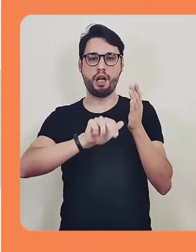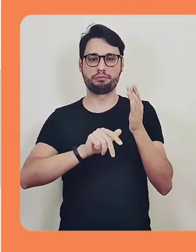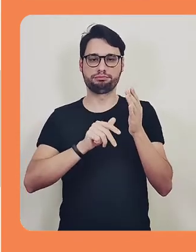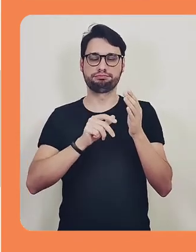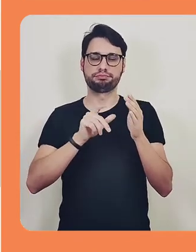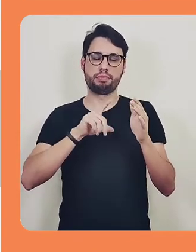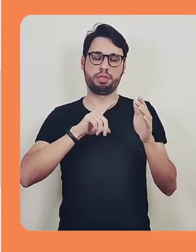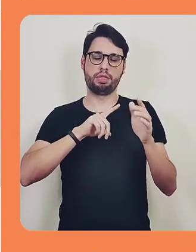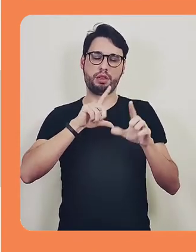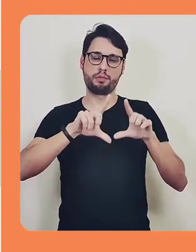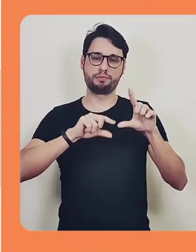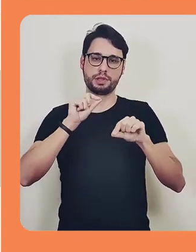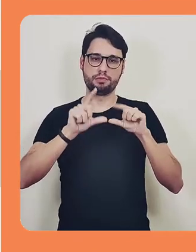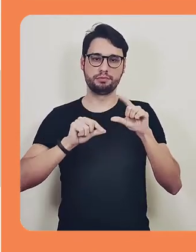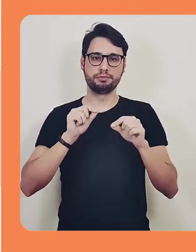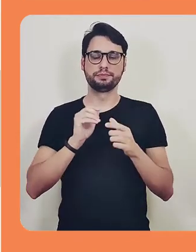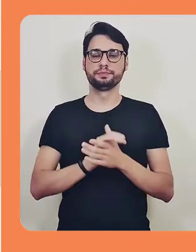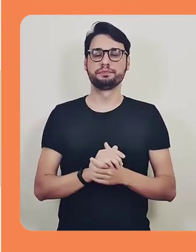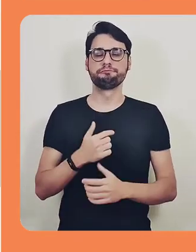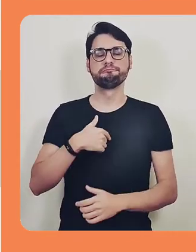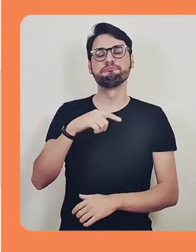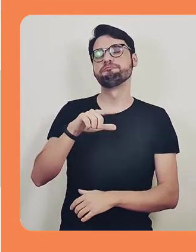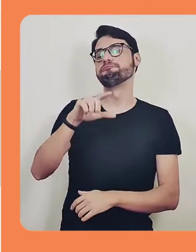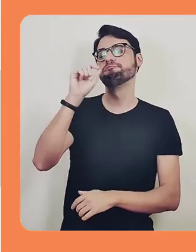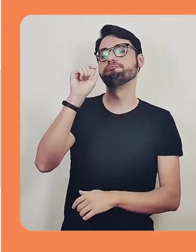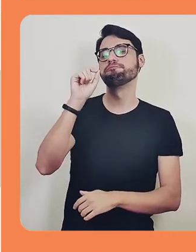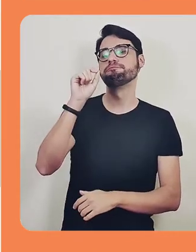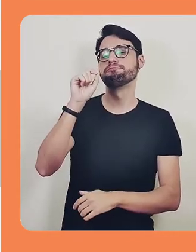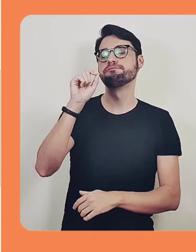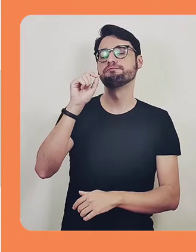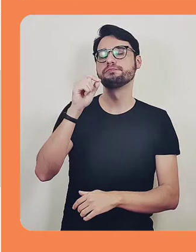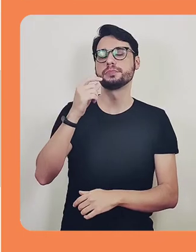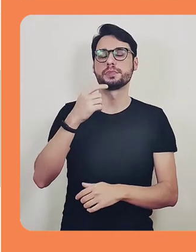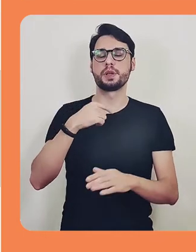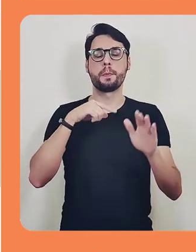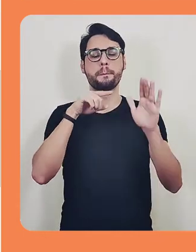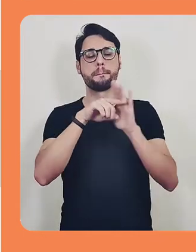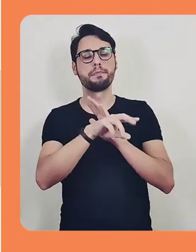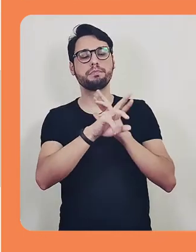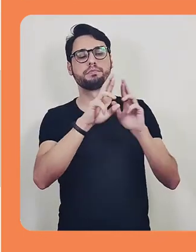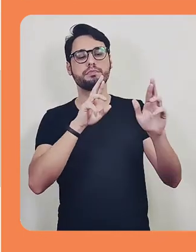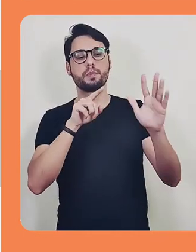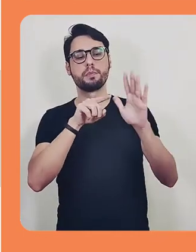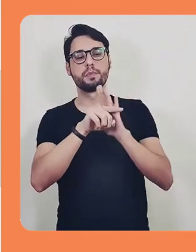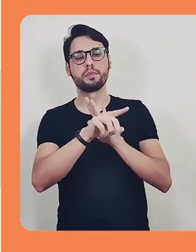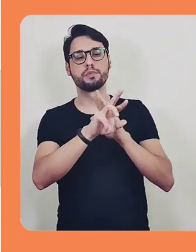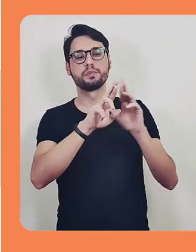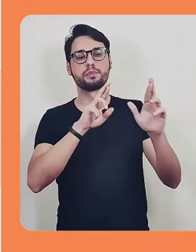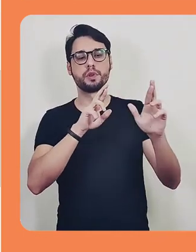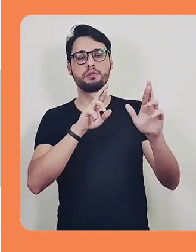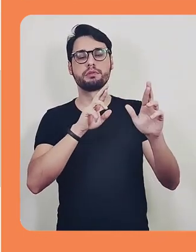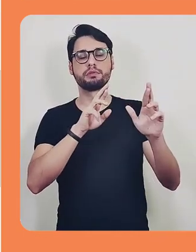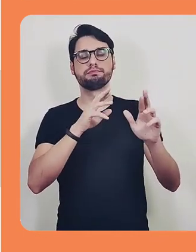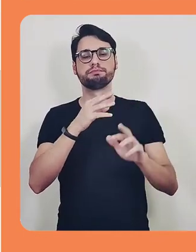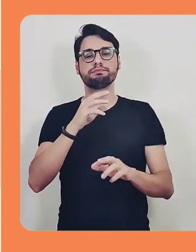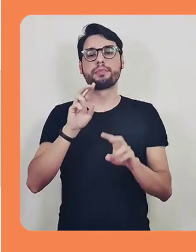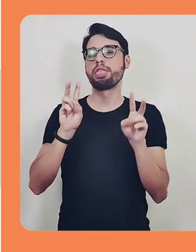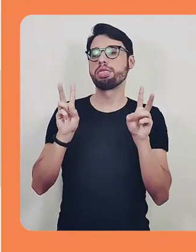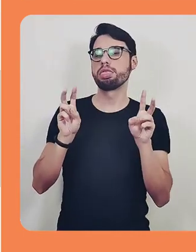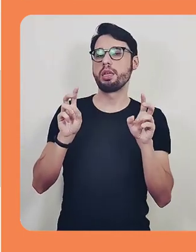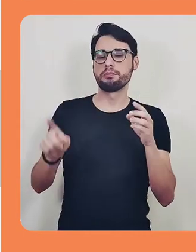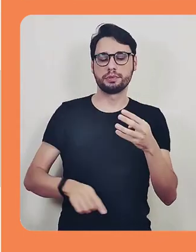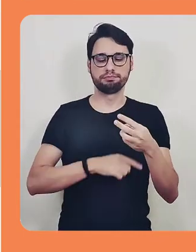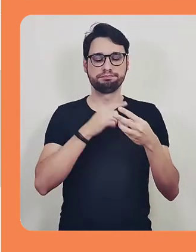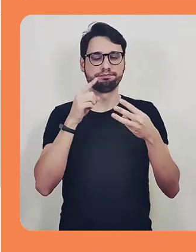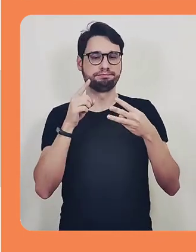falso, preencher os formulários e entre outros. Vamos aqui fazer uma